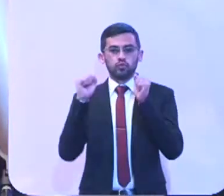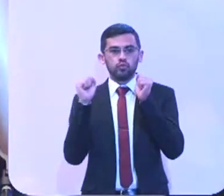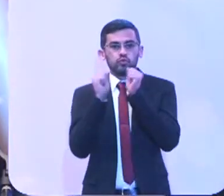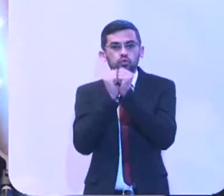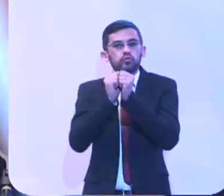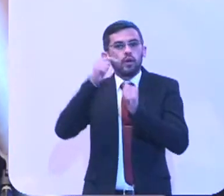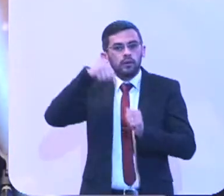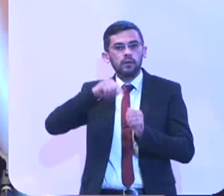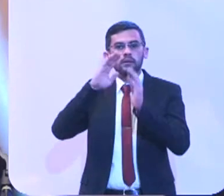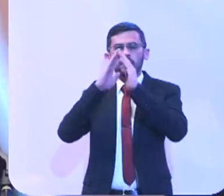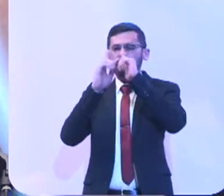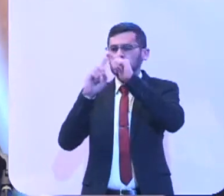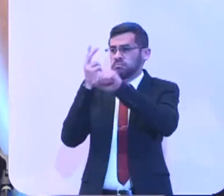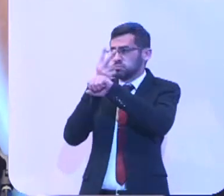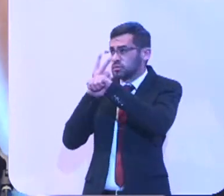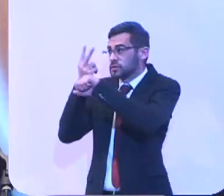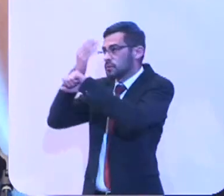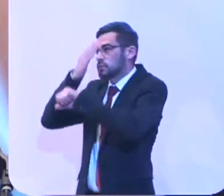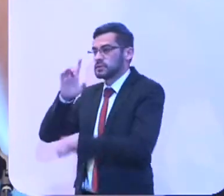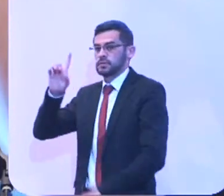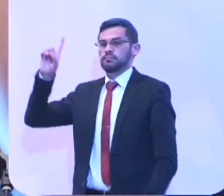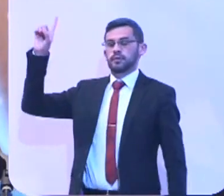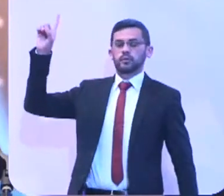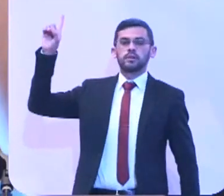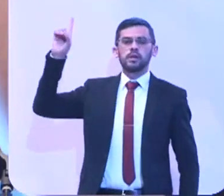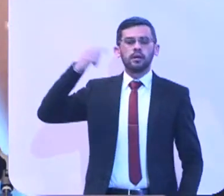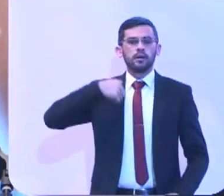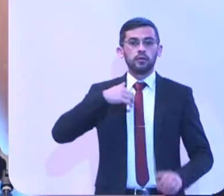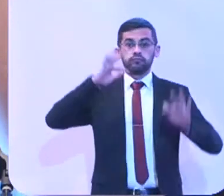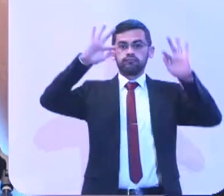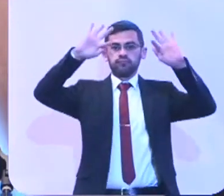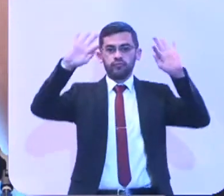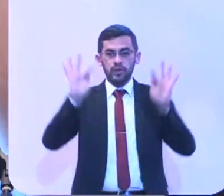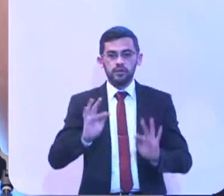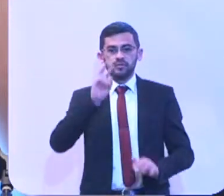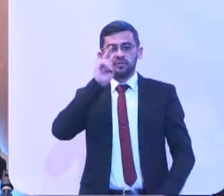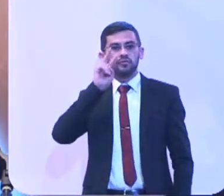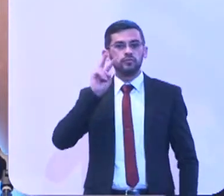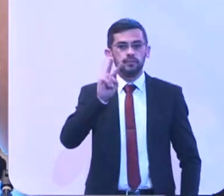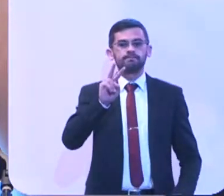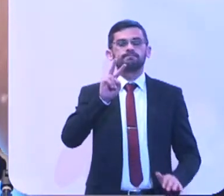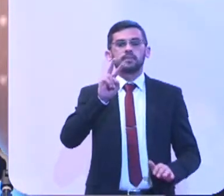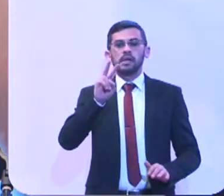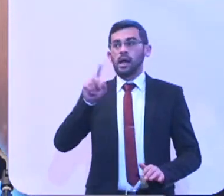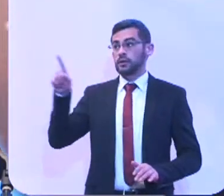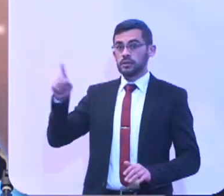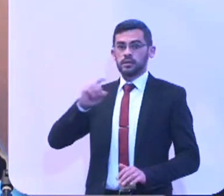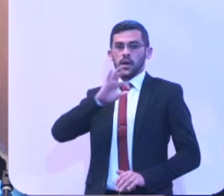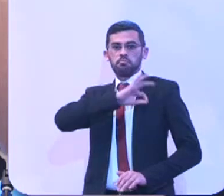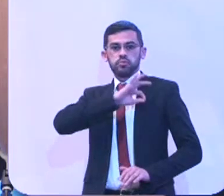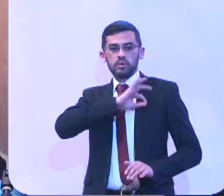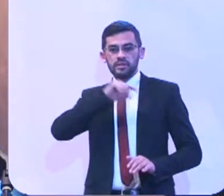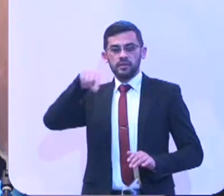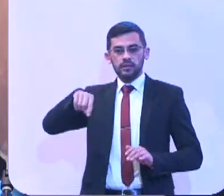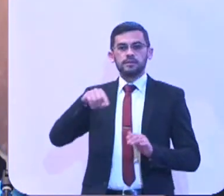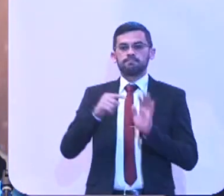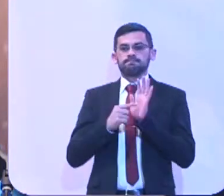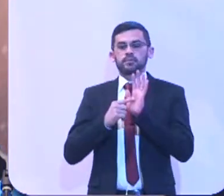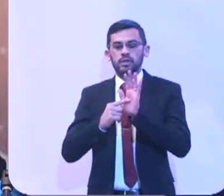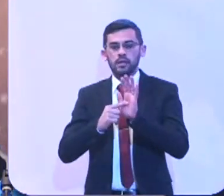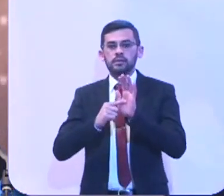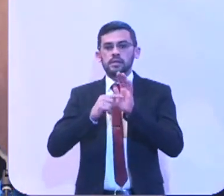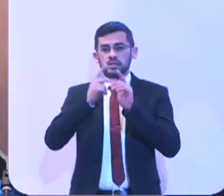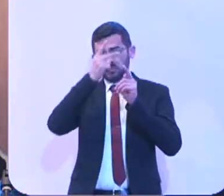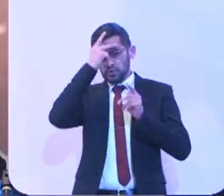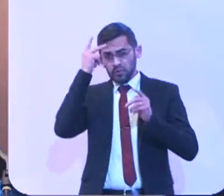do Pai e buscarmos a presença do Senhor. Eu fiquei feliz de ver aqui a polícia militar representada,